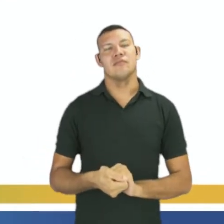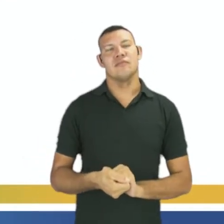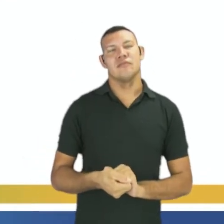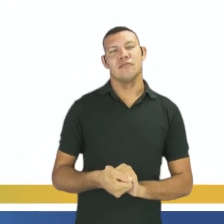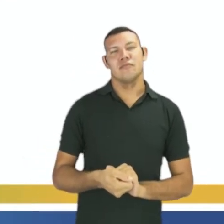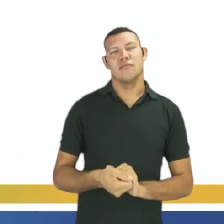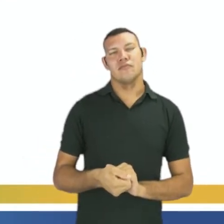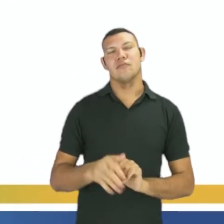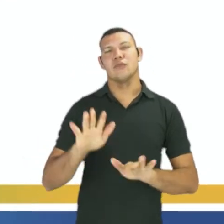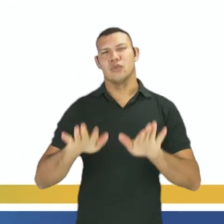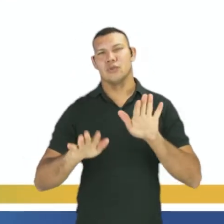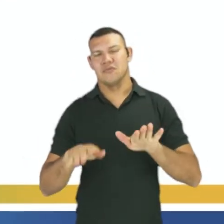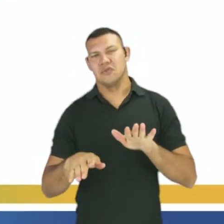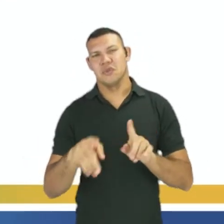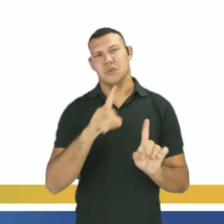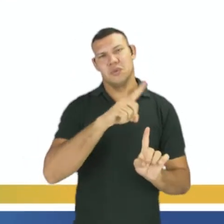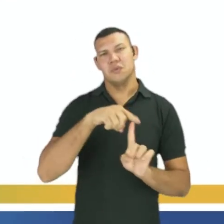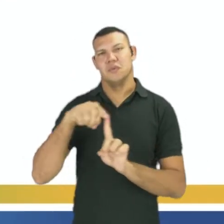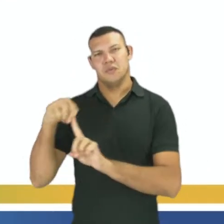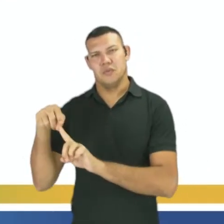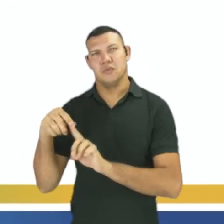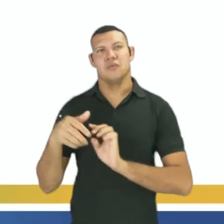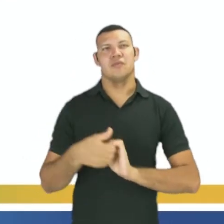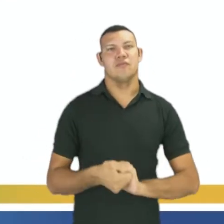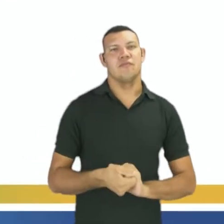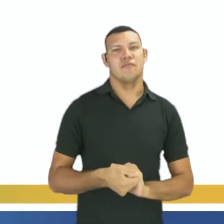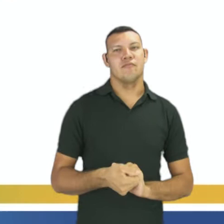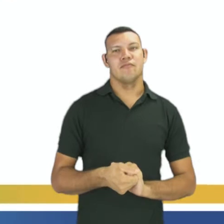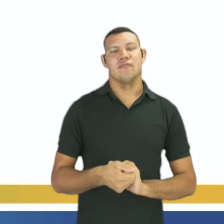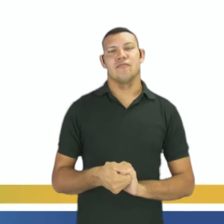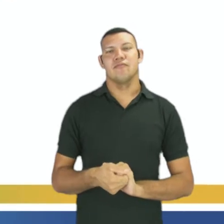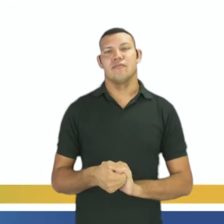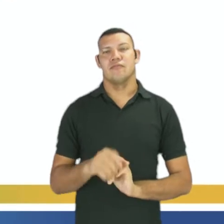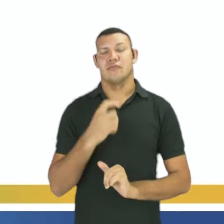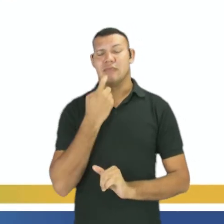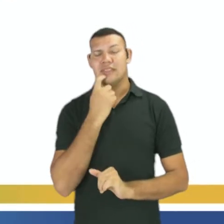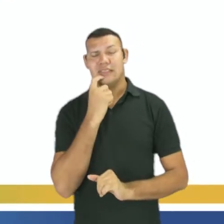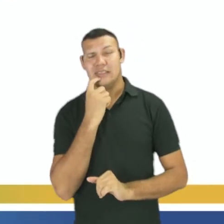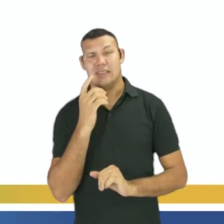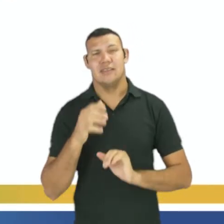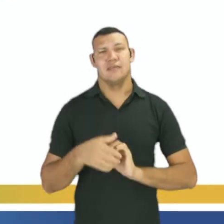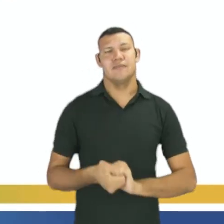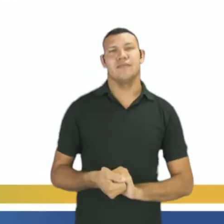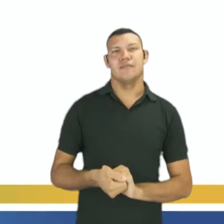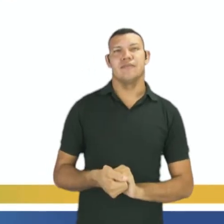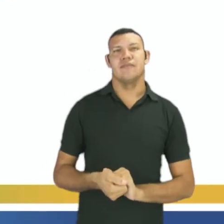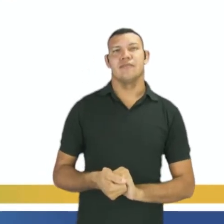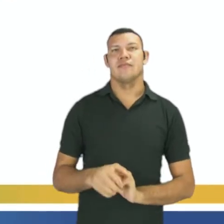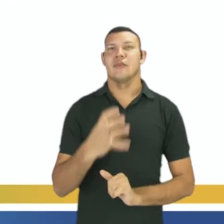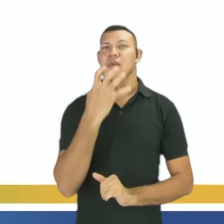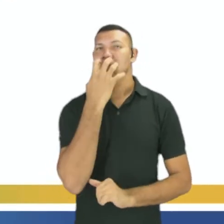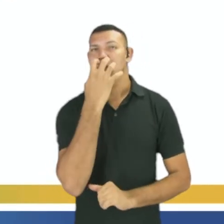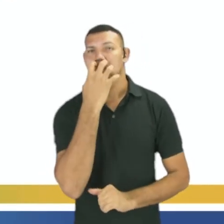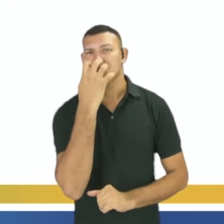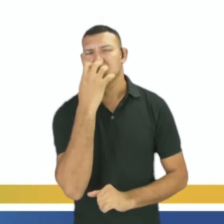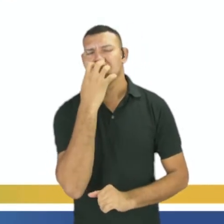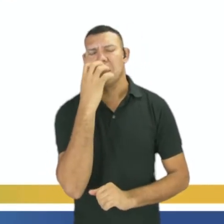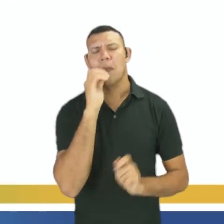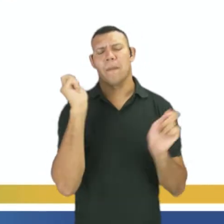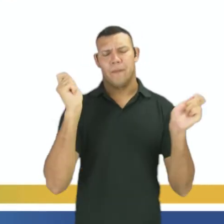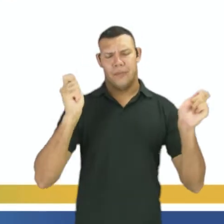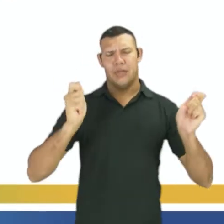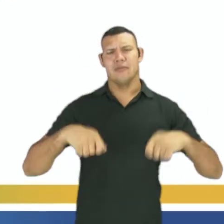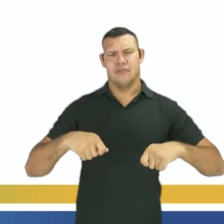do tipo de queijo também, depende também muito da sua acidez. Como exemplo do cachorro aqui nessa imagem, ele tem a